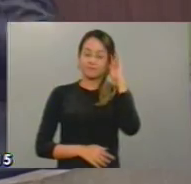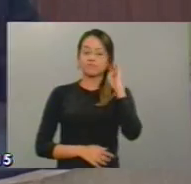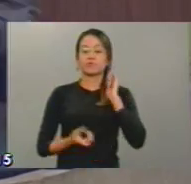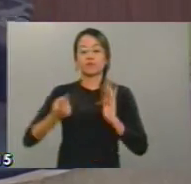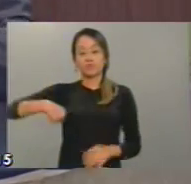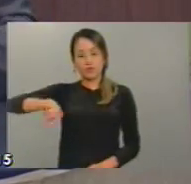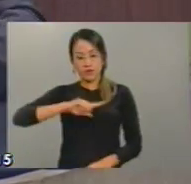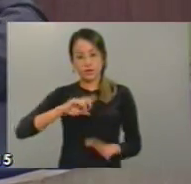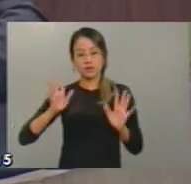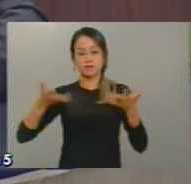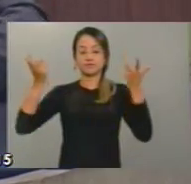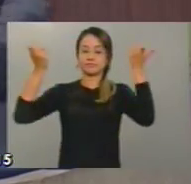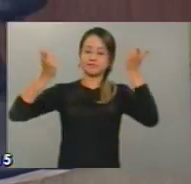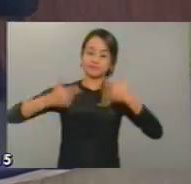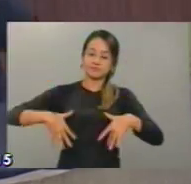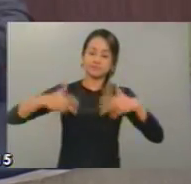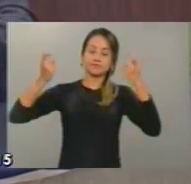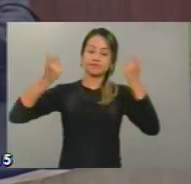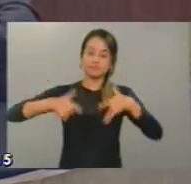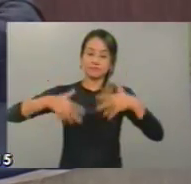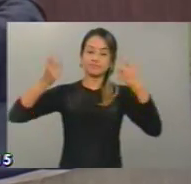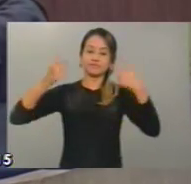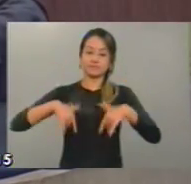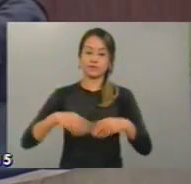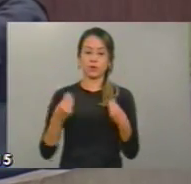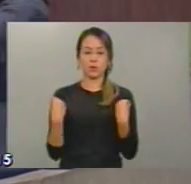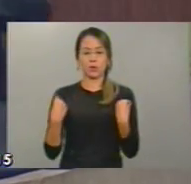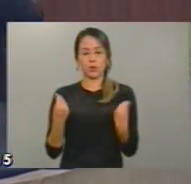afirmando, não só desta tribuna, mas